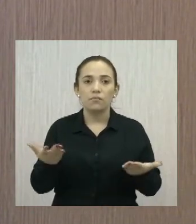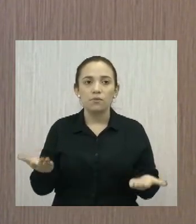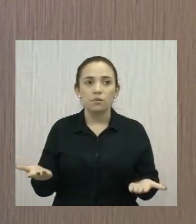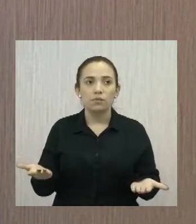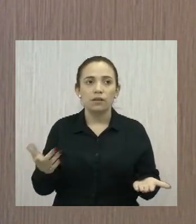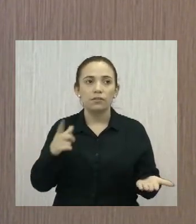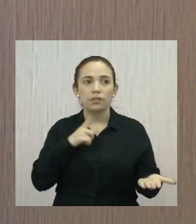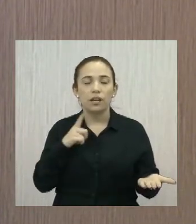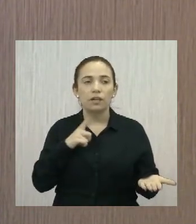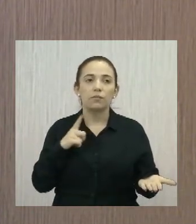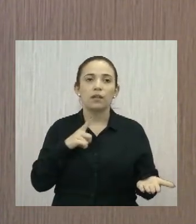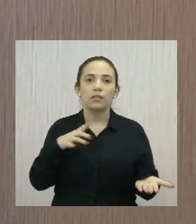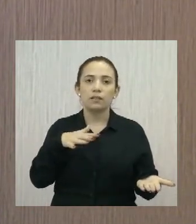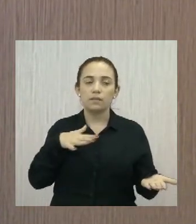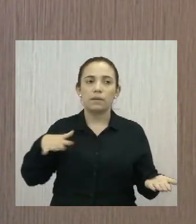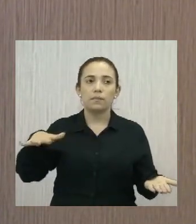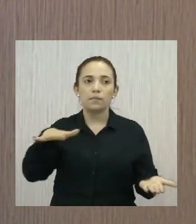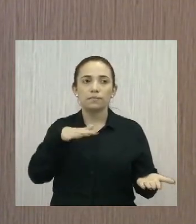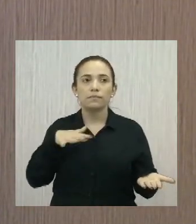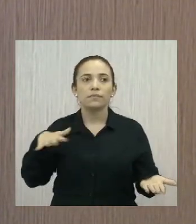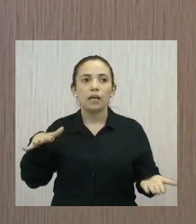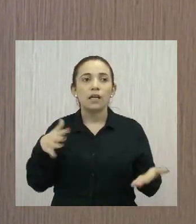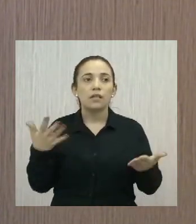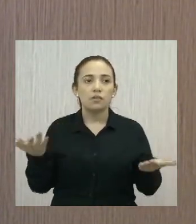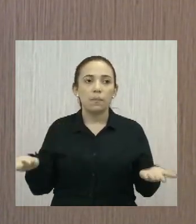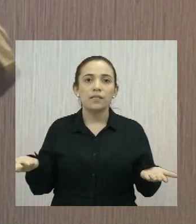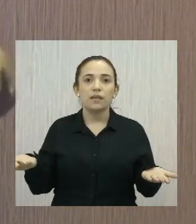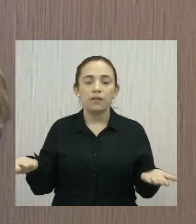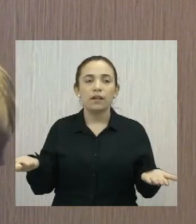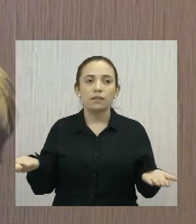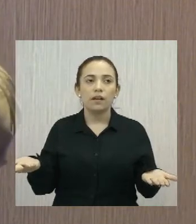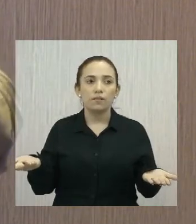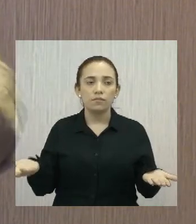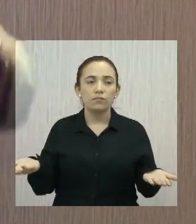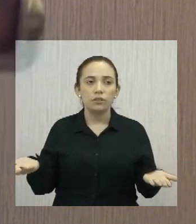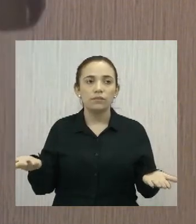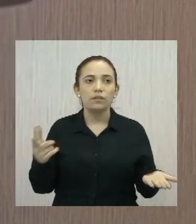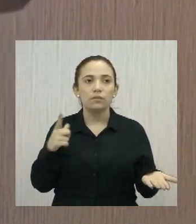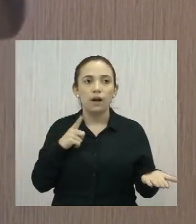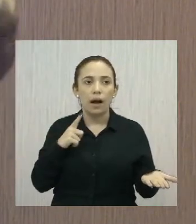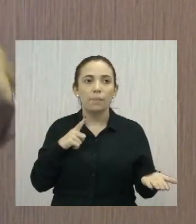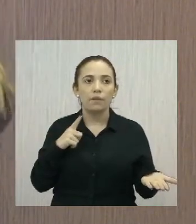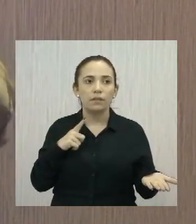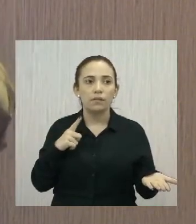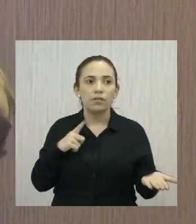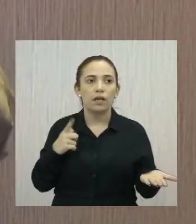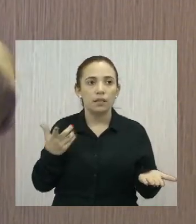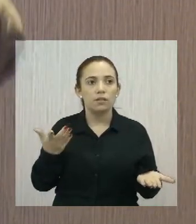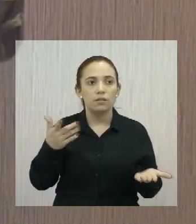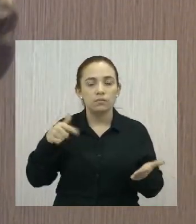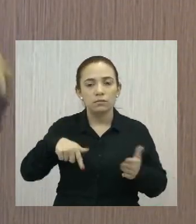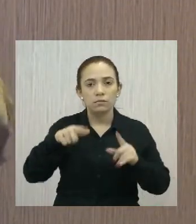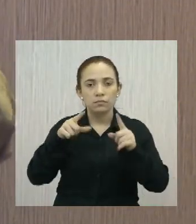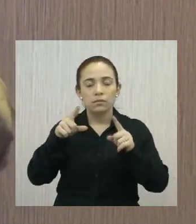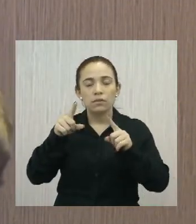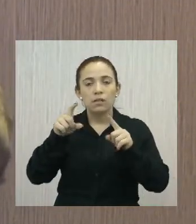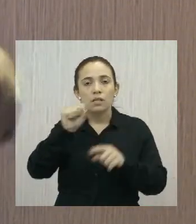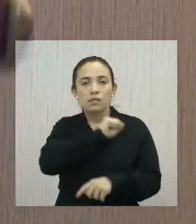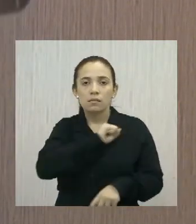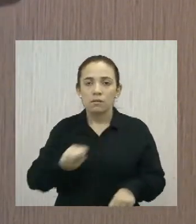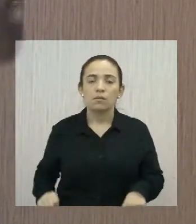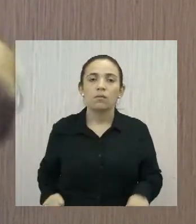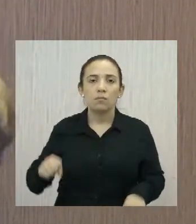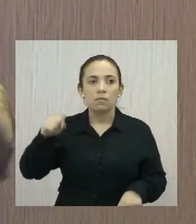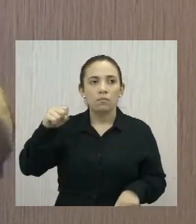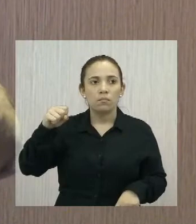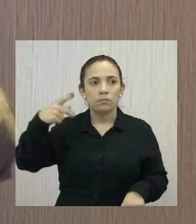microempreendedor individual se formaliza, e essa é uma política de formalização, e eu lutei muito por ela, e o ministro Pimentel, senador Pimentel, foi um